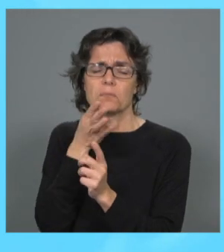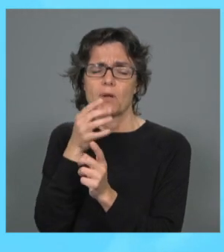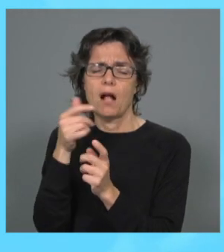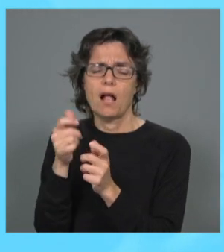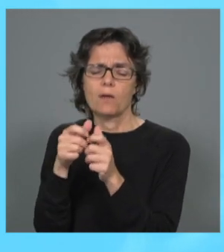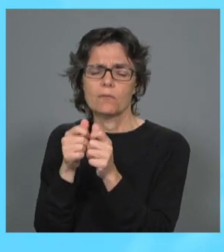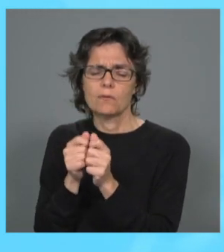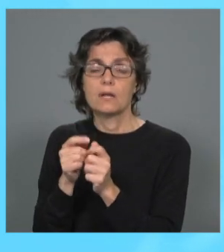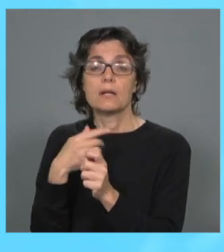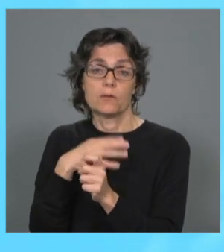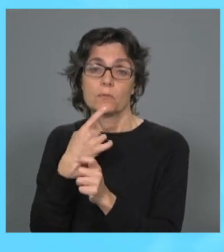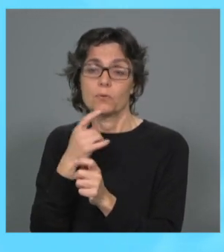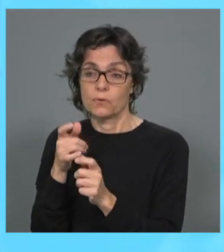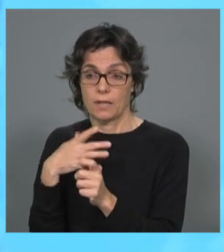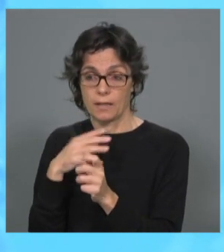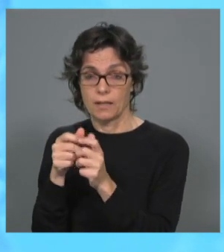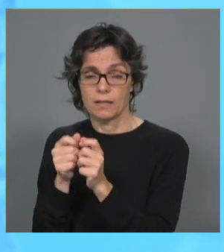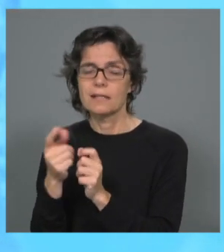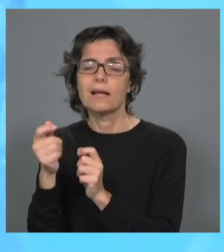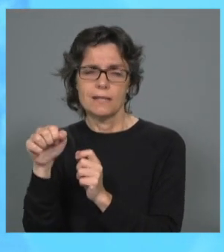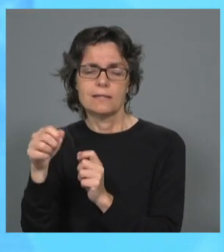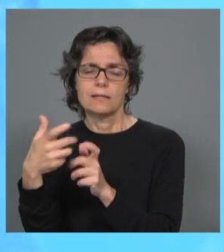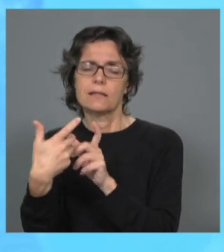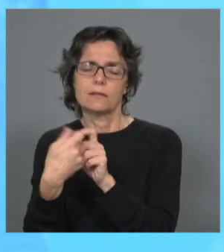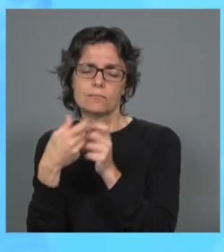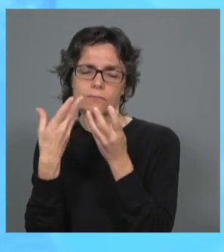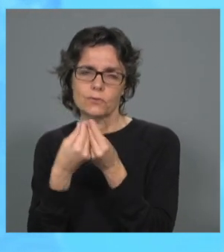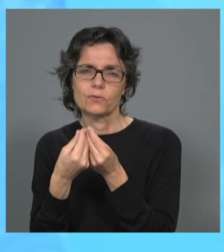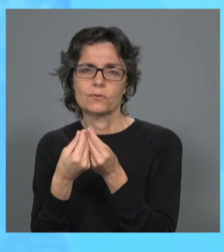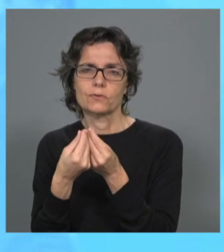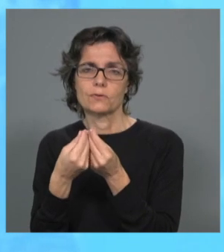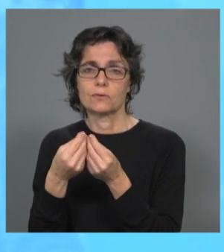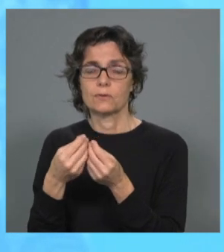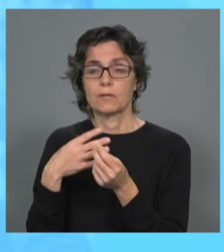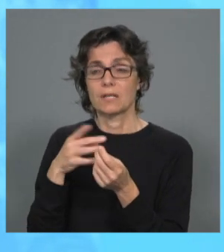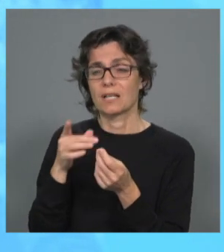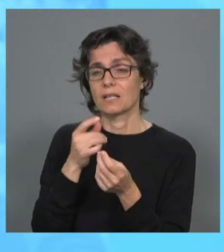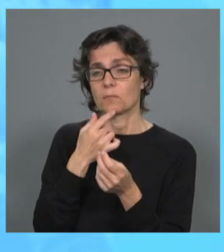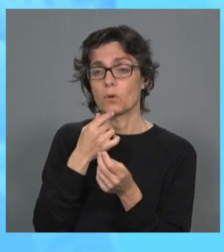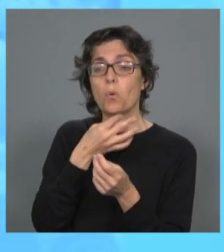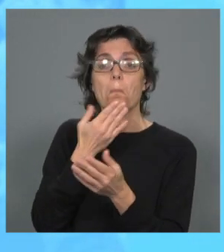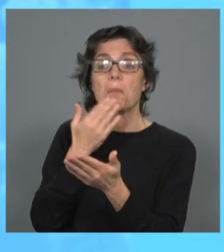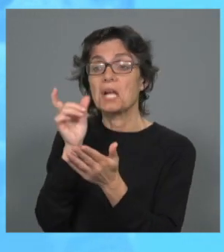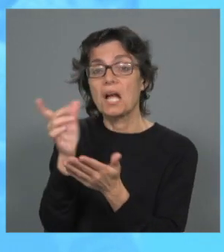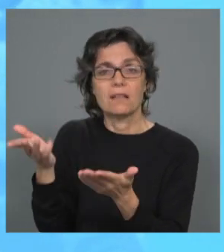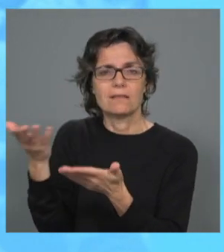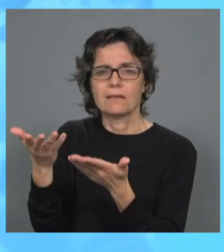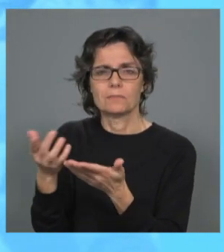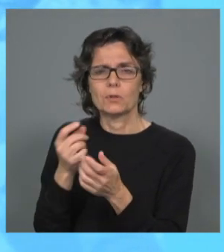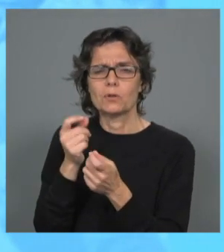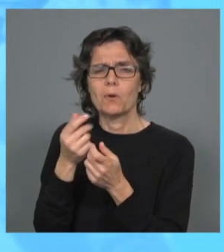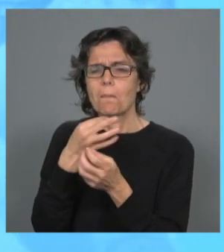sim, quero, pode rezar comigo, quer obrigada, poucas palavras dizia. Mas para